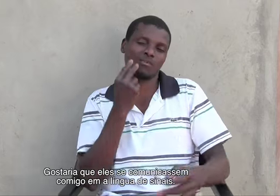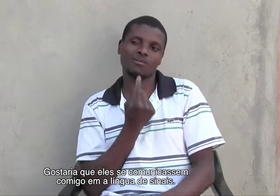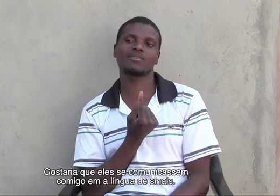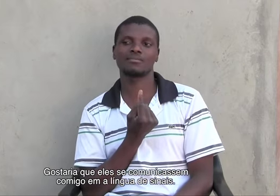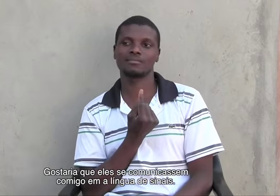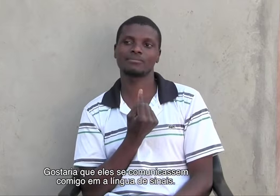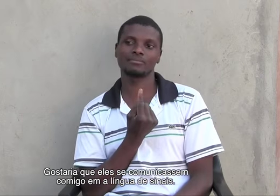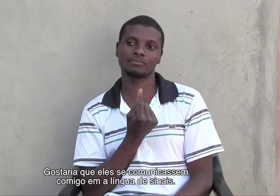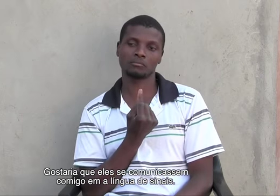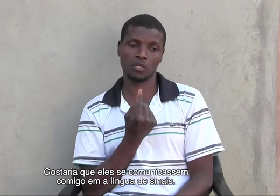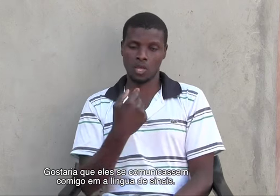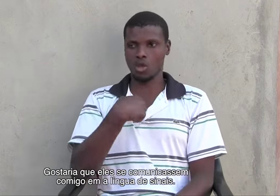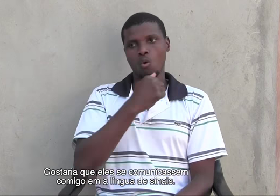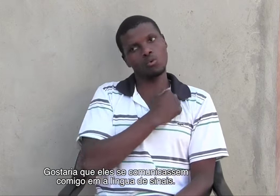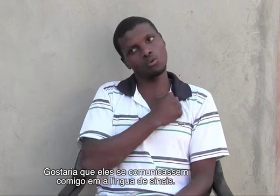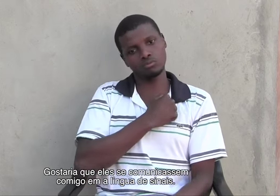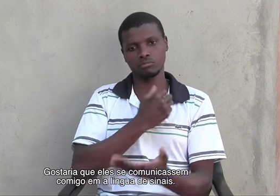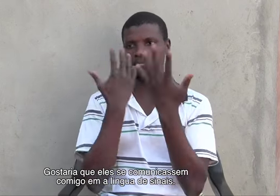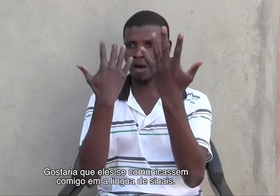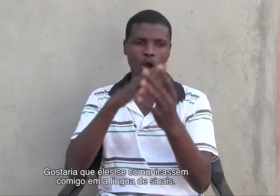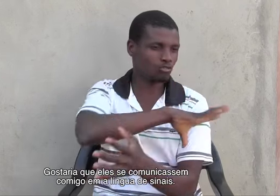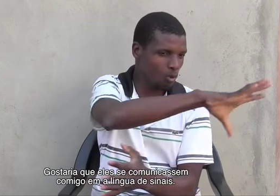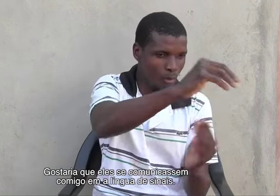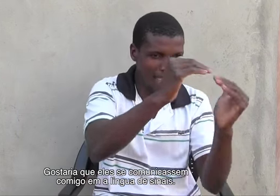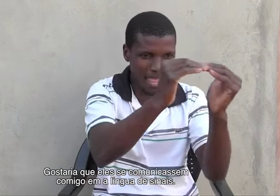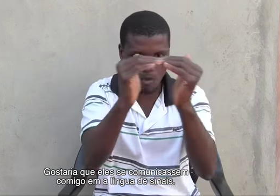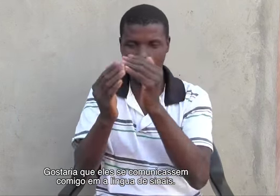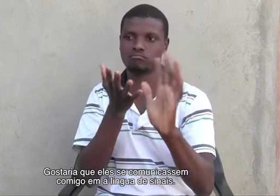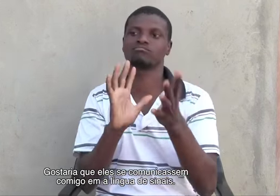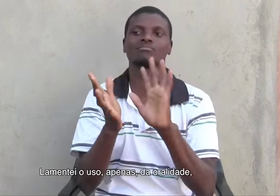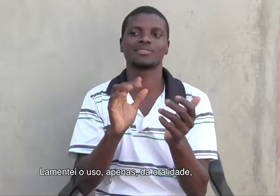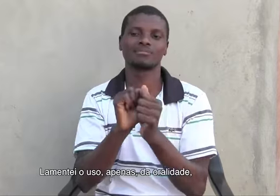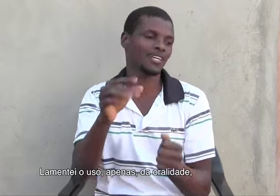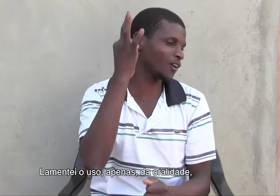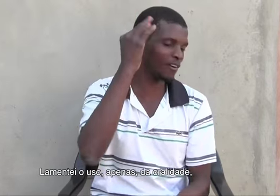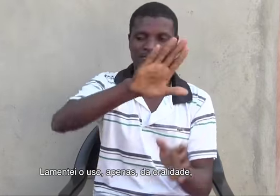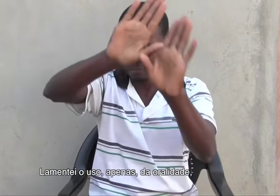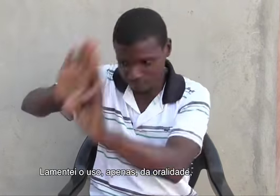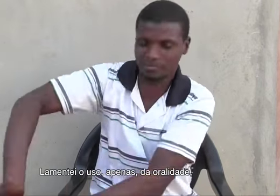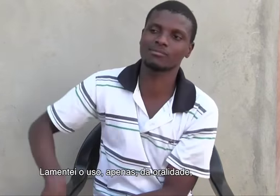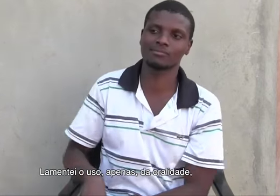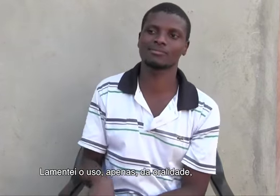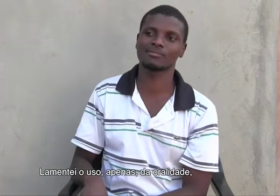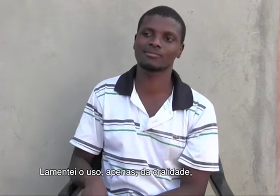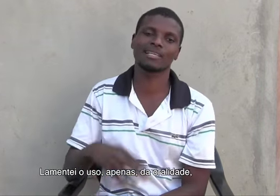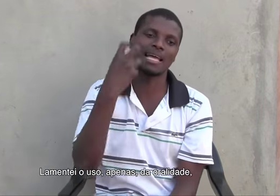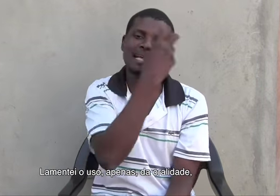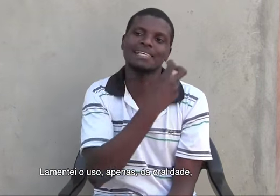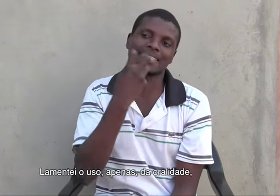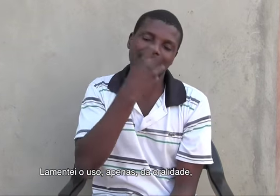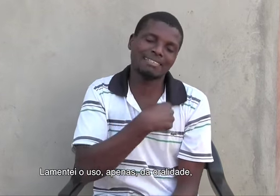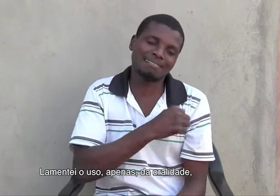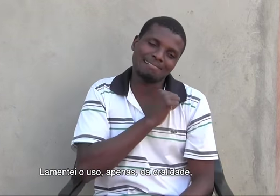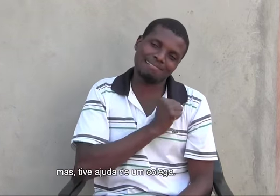Gostaria que eles se comunicassem comigo em língua de sinais. Lamentei o uso apenas da